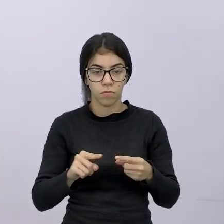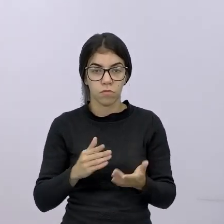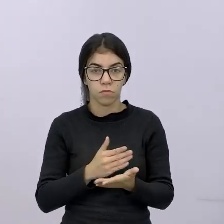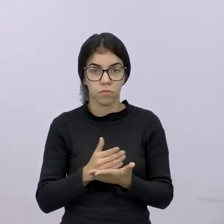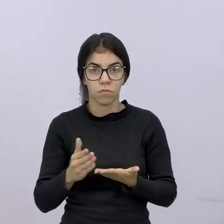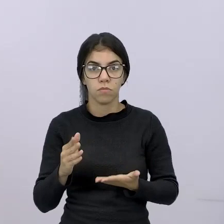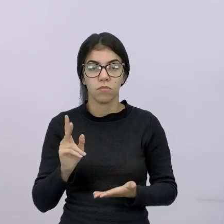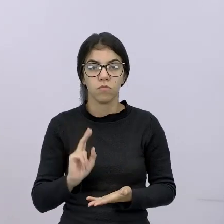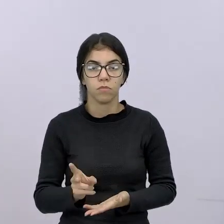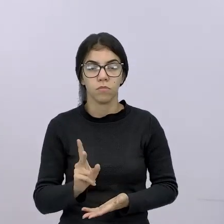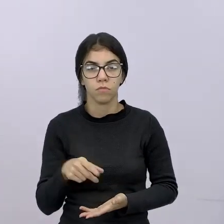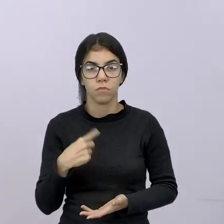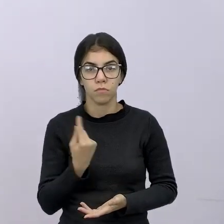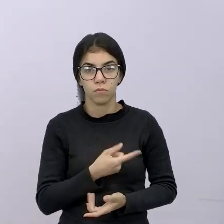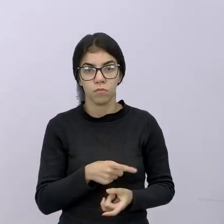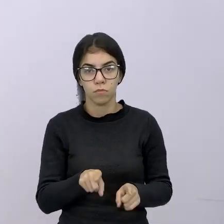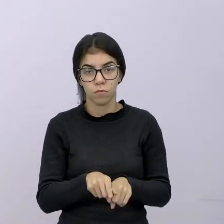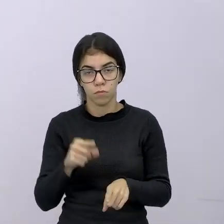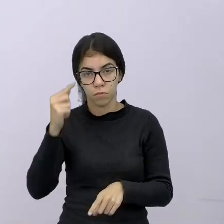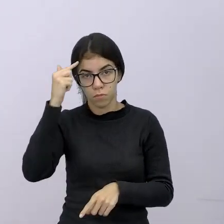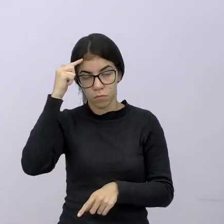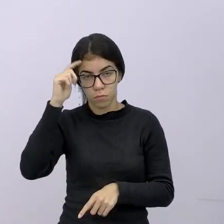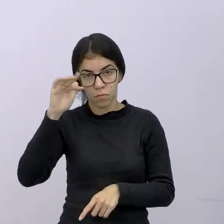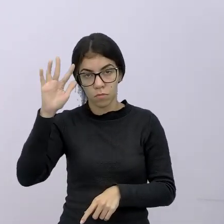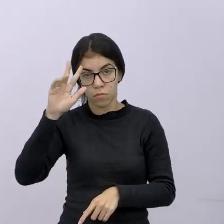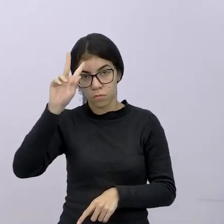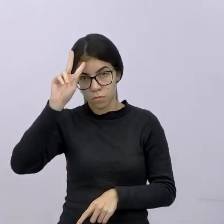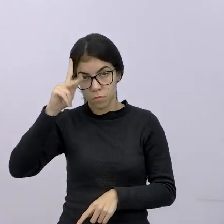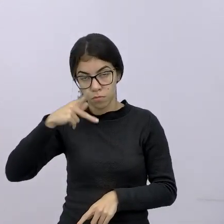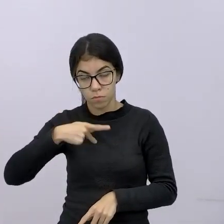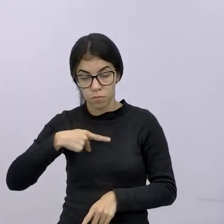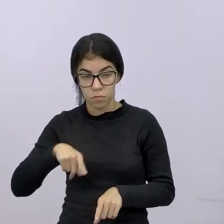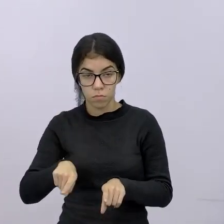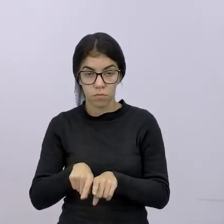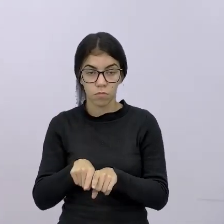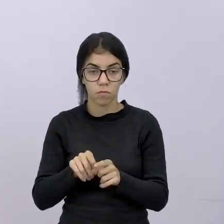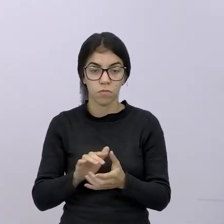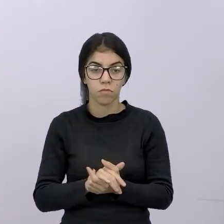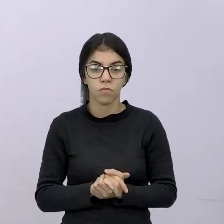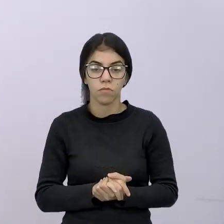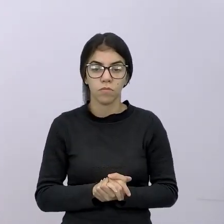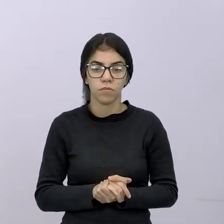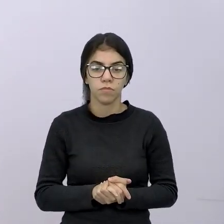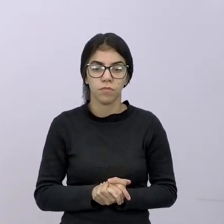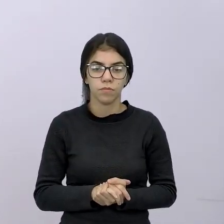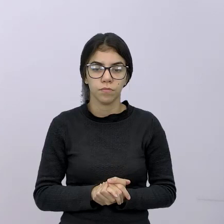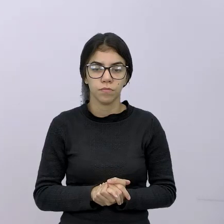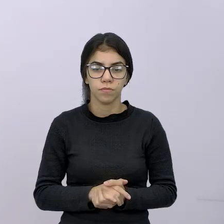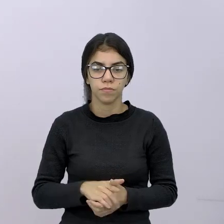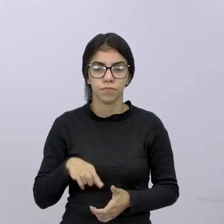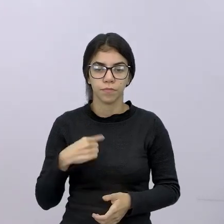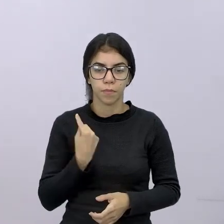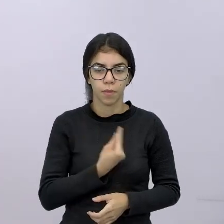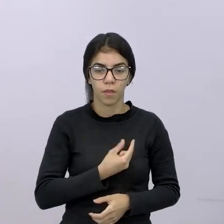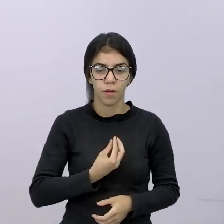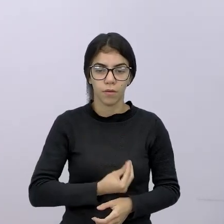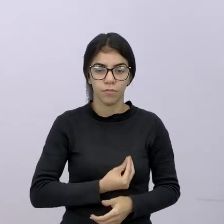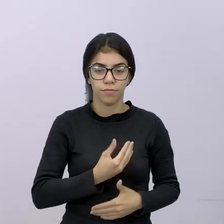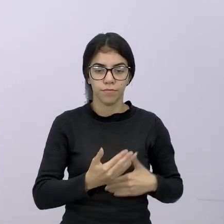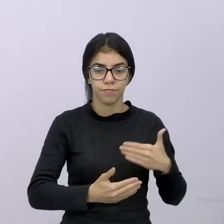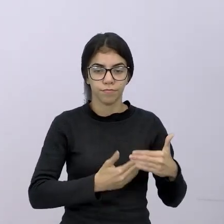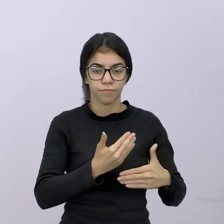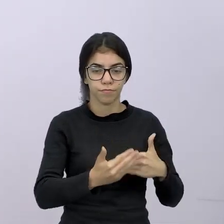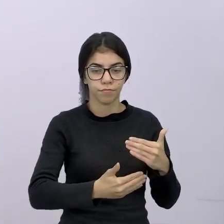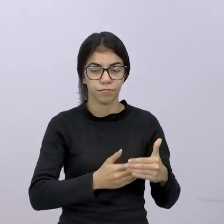permanece. A gente pode pensar assim a respeito de nós mesmos, né? Mas a gente pode pensar também que a nossa essência é justamente a